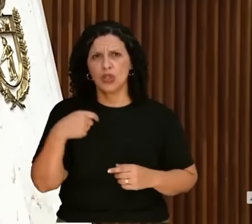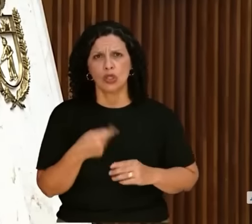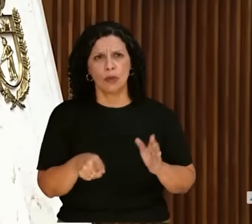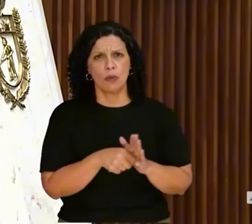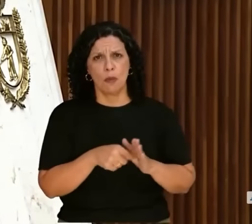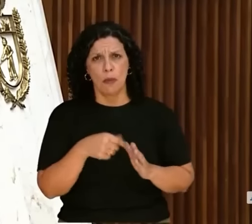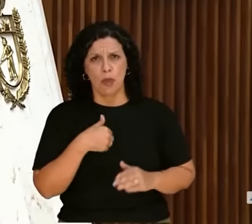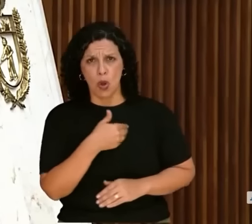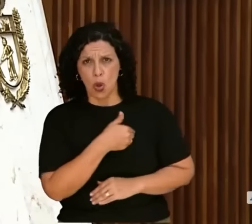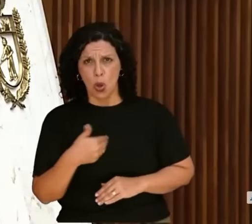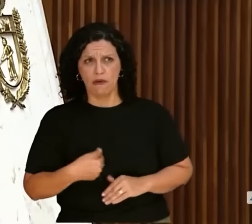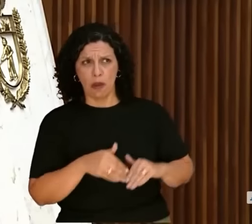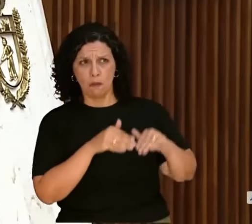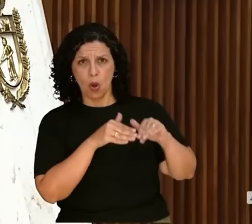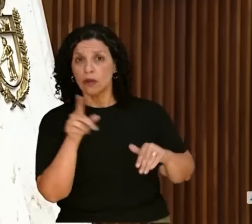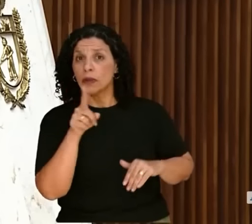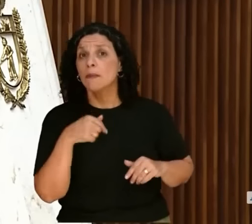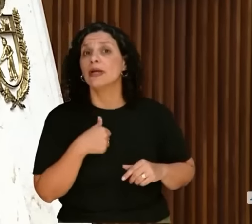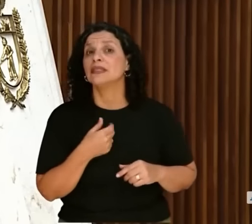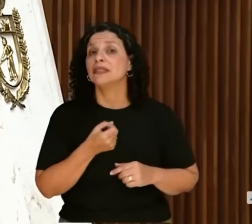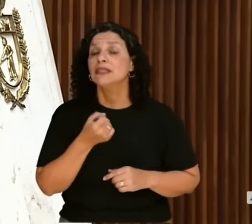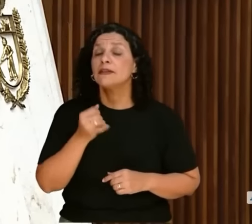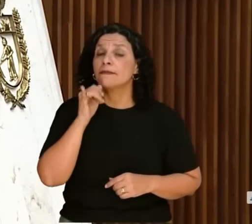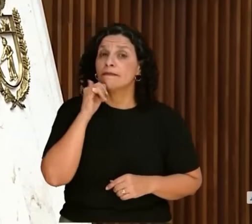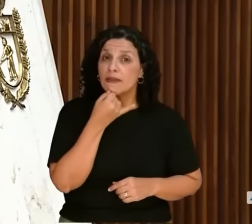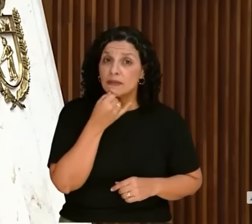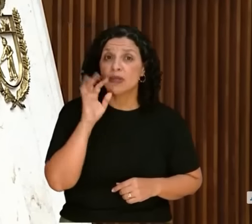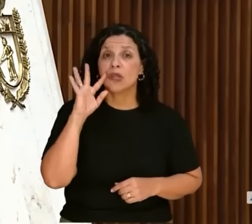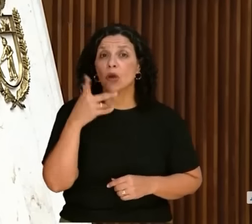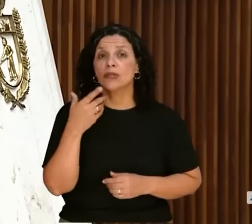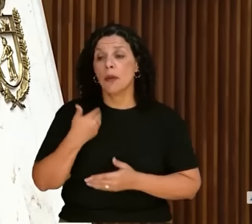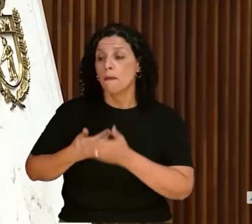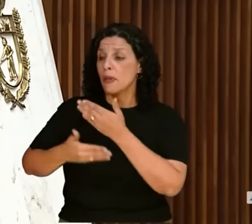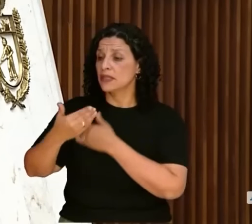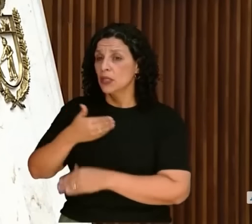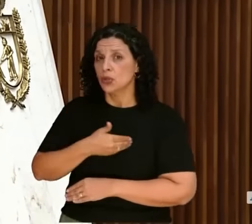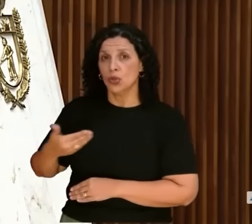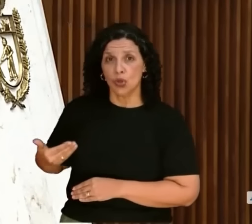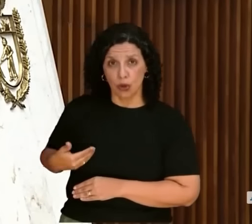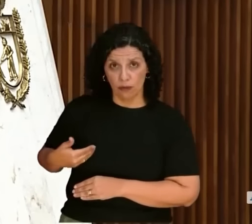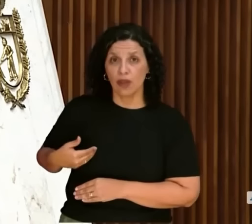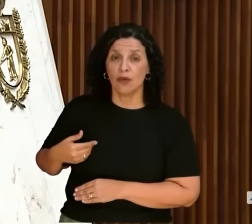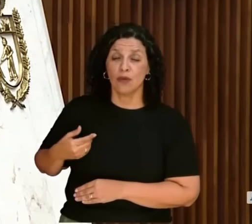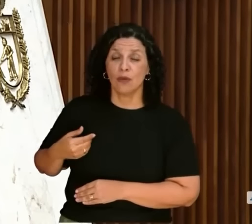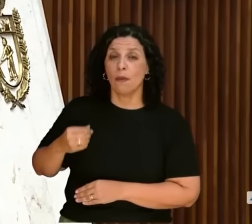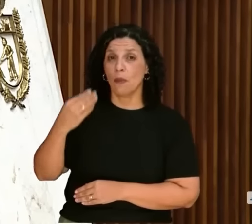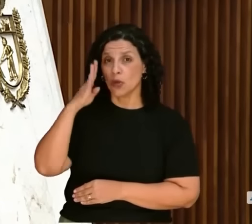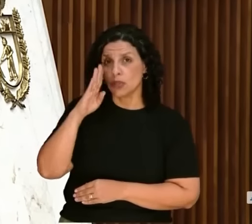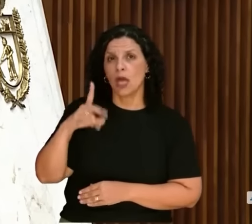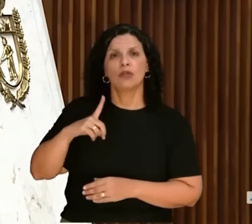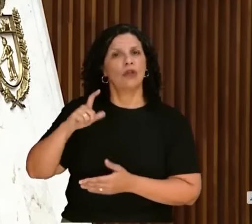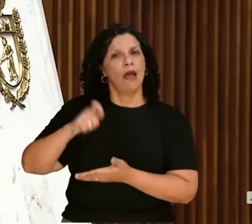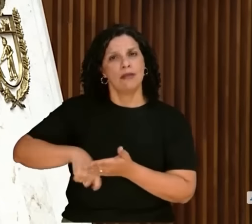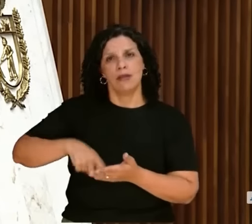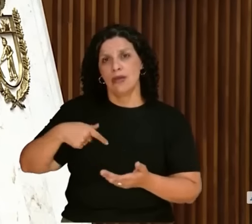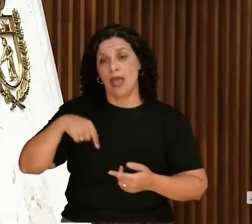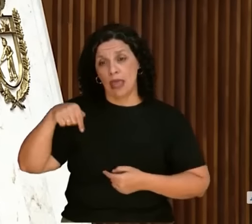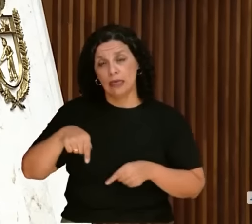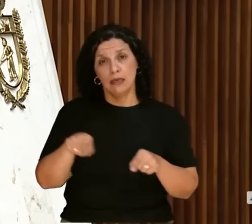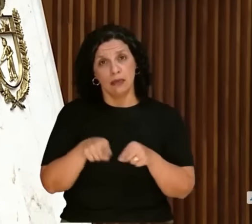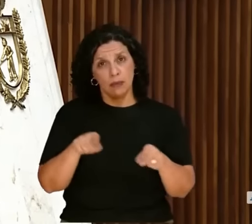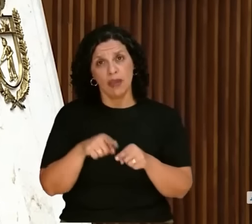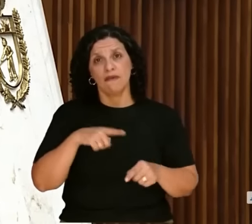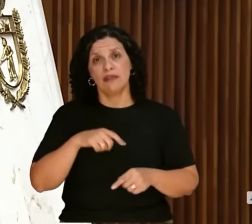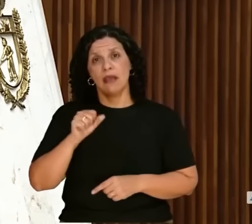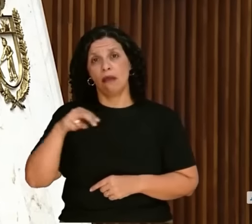meu governo. Mas infelizmente as amarras foram feitas no governo passado e chancelado. Ora por essa casa e nos 2 anos seguintes